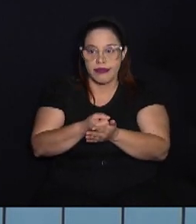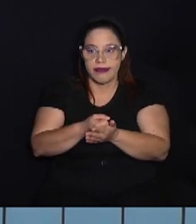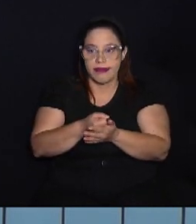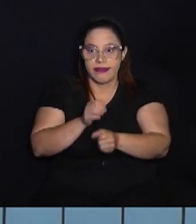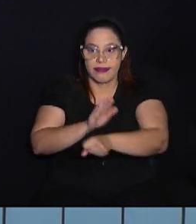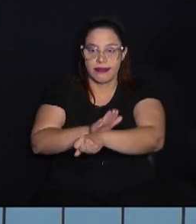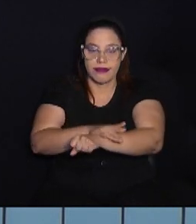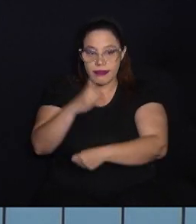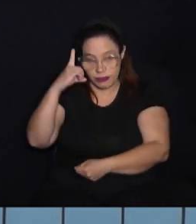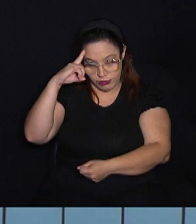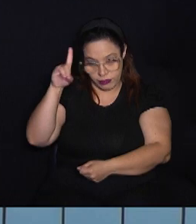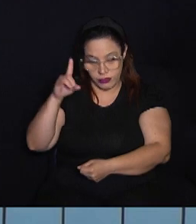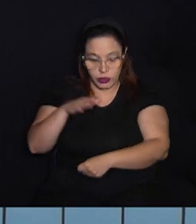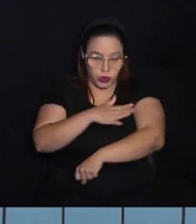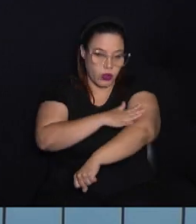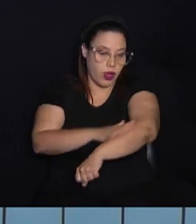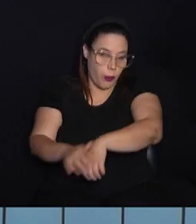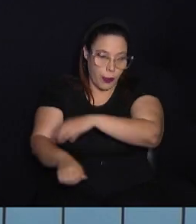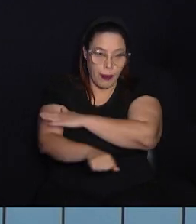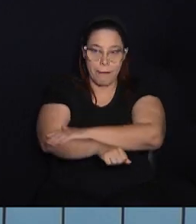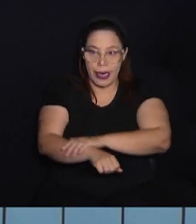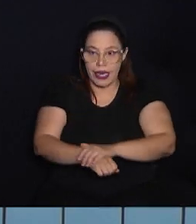cuidados diários com a pele.